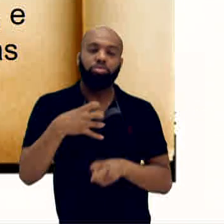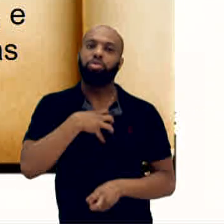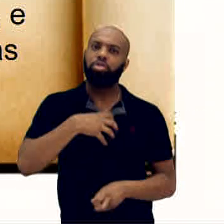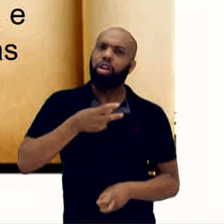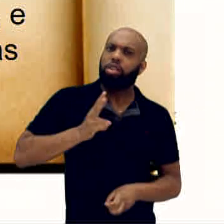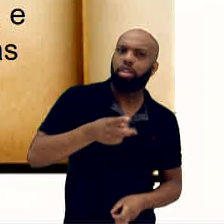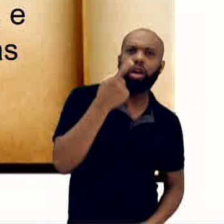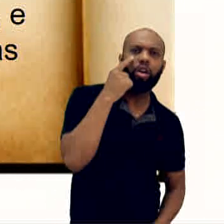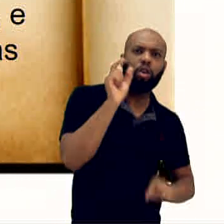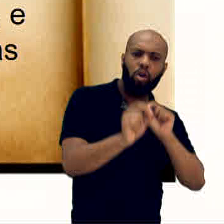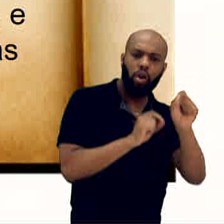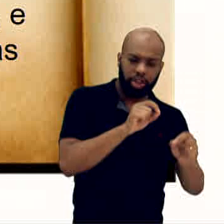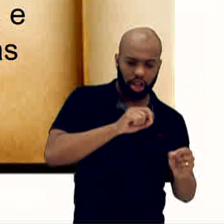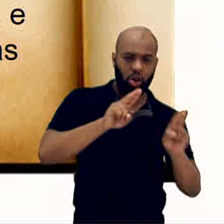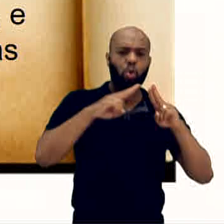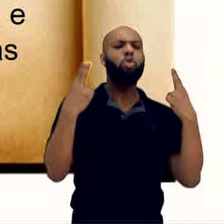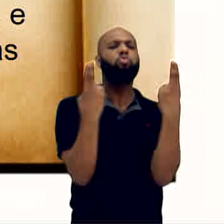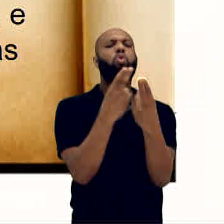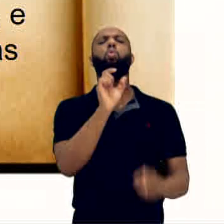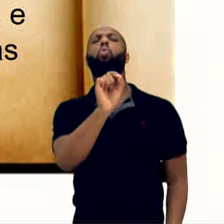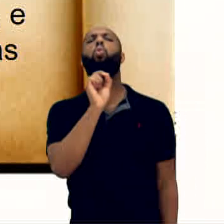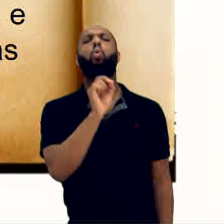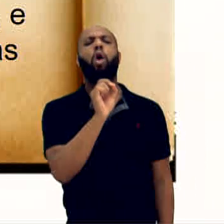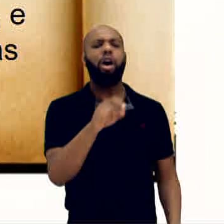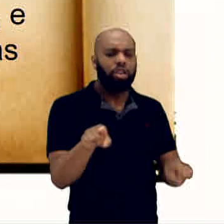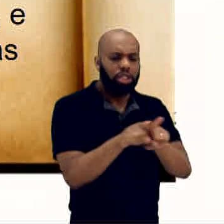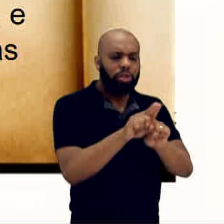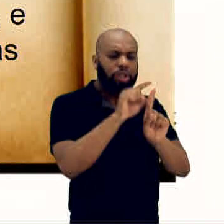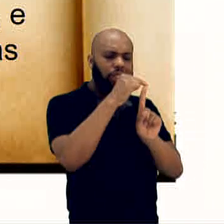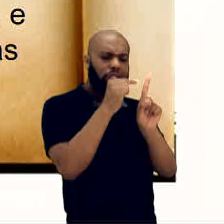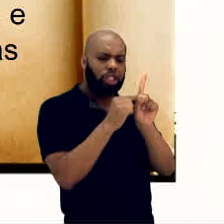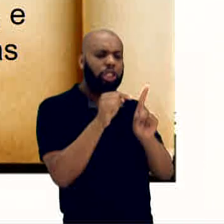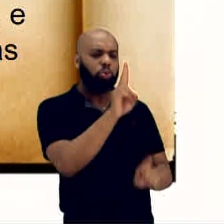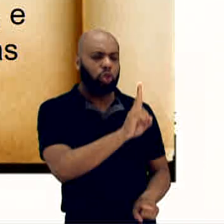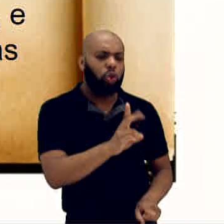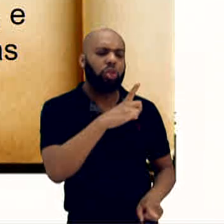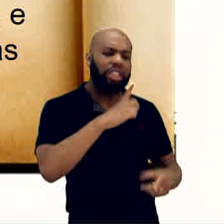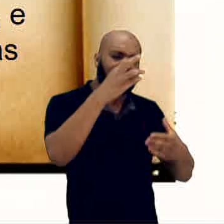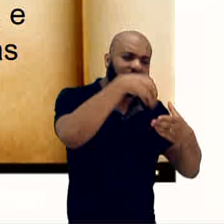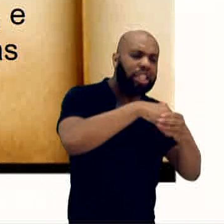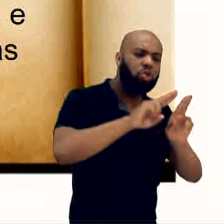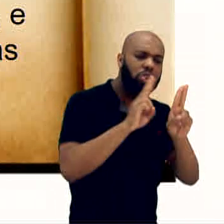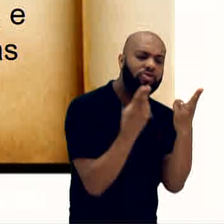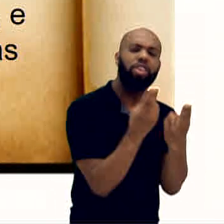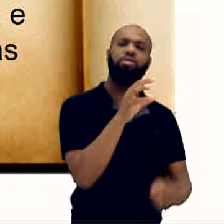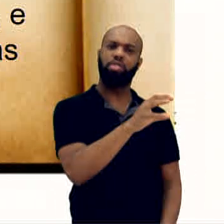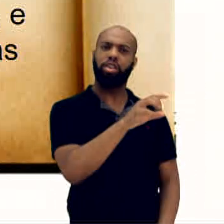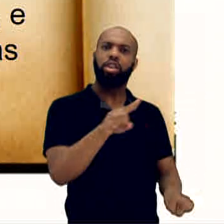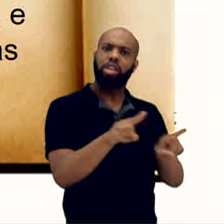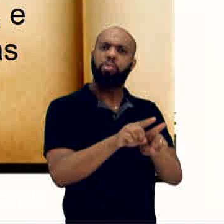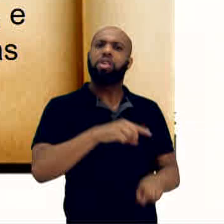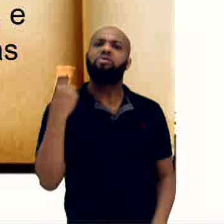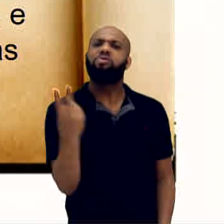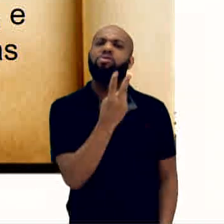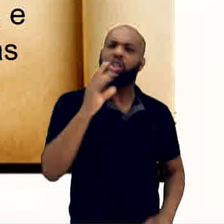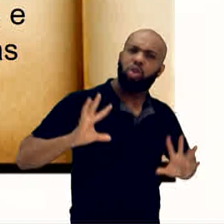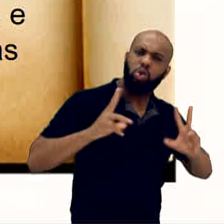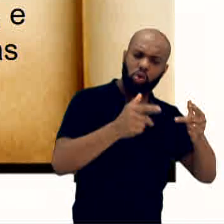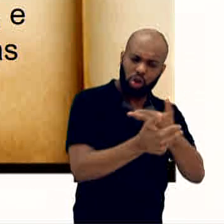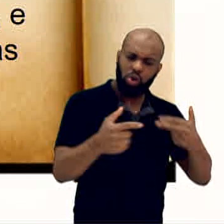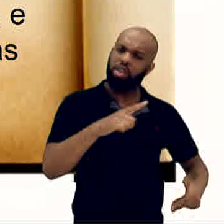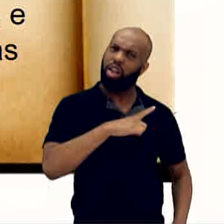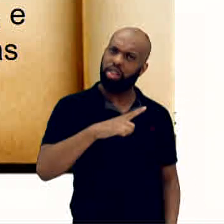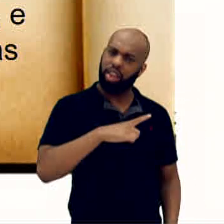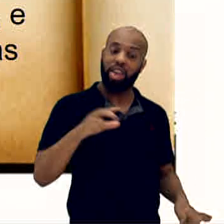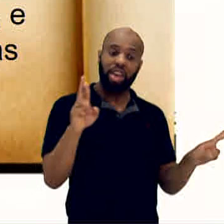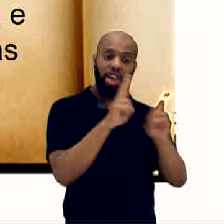mesmo tempo que o universo é este e que tipo de uso tudo nele realiza e que valor todas as coisas têm em relação